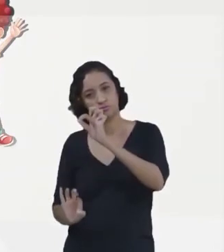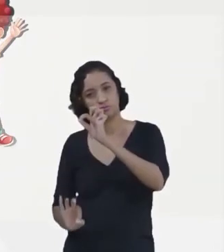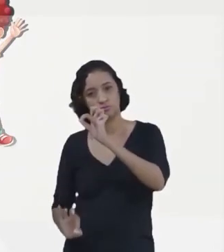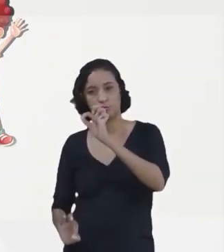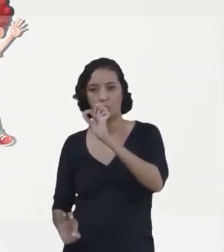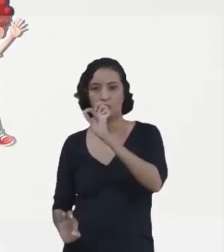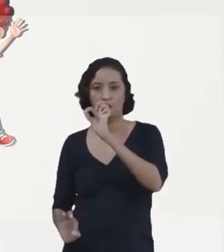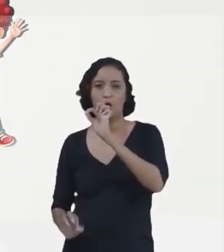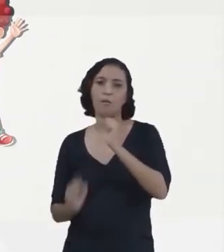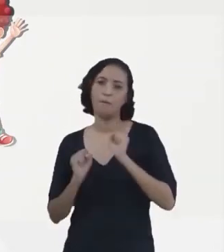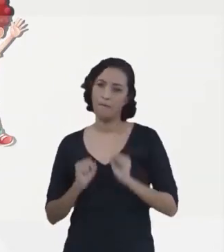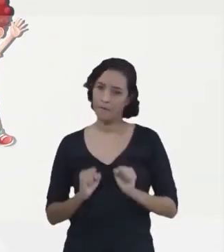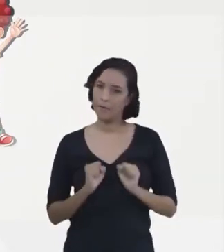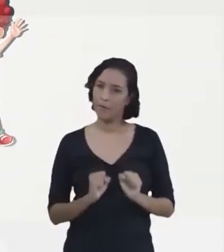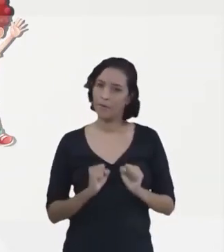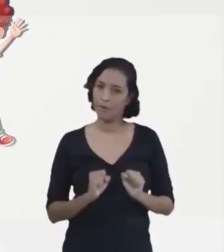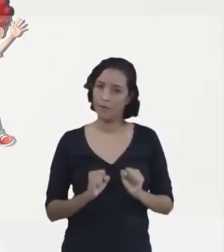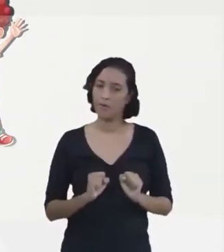da Ana Clara.